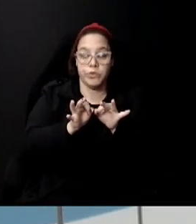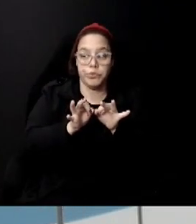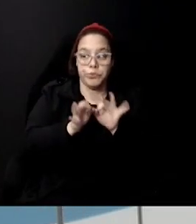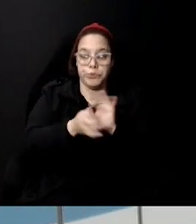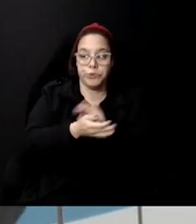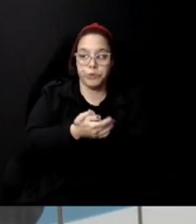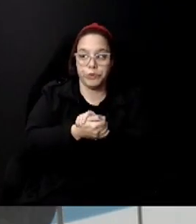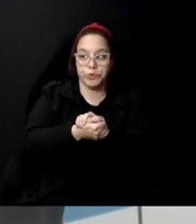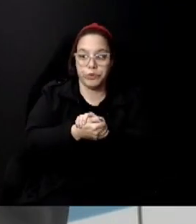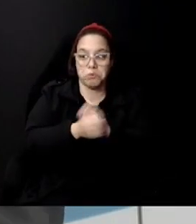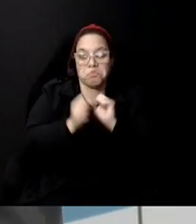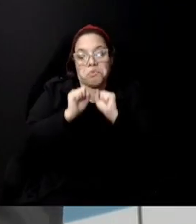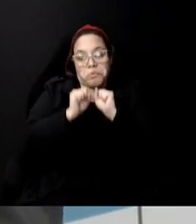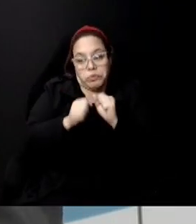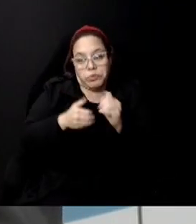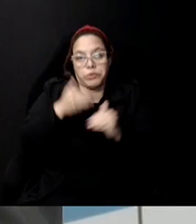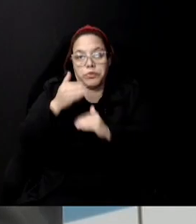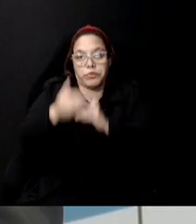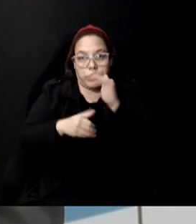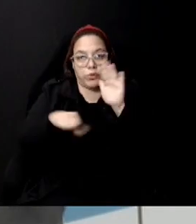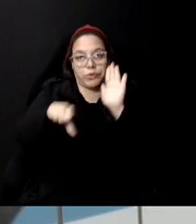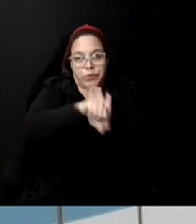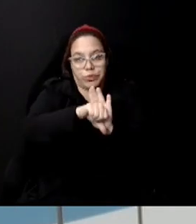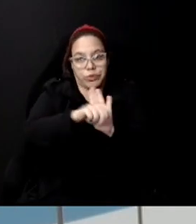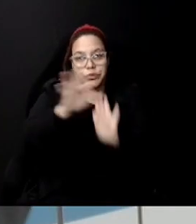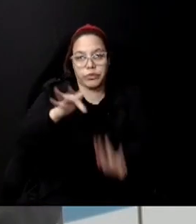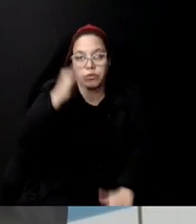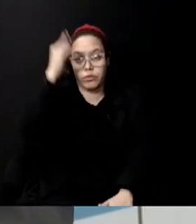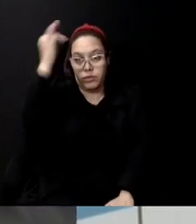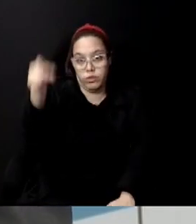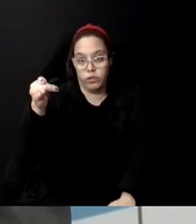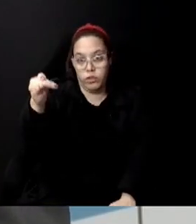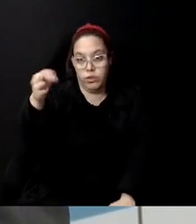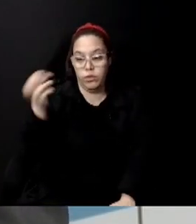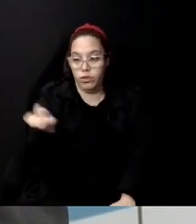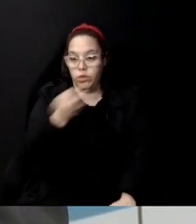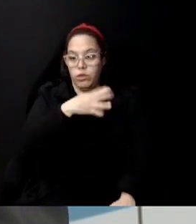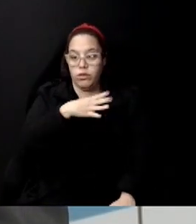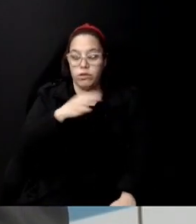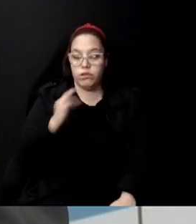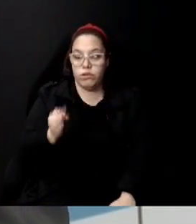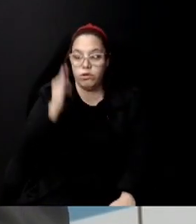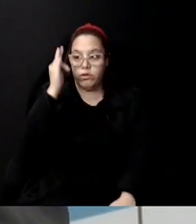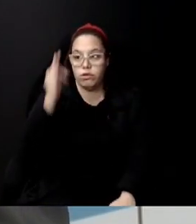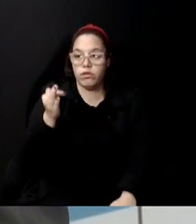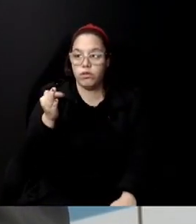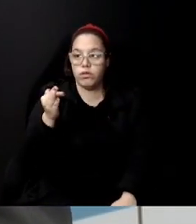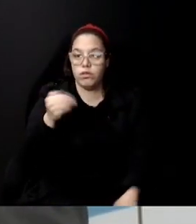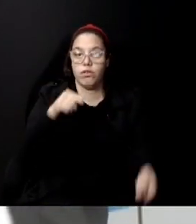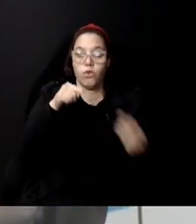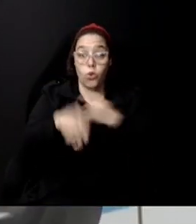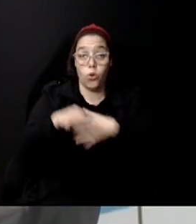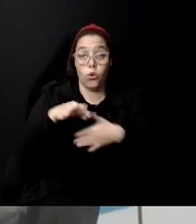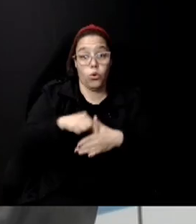podem levar a acusações futuras, a novas acusações futuras contra os líderes responsáveis por esses atos.